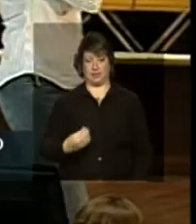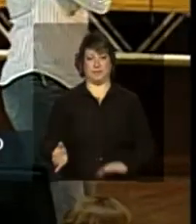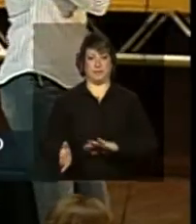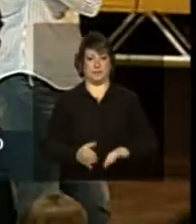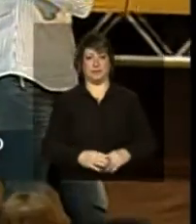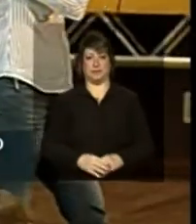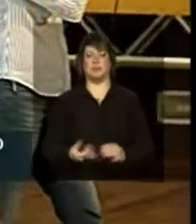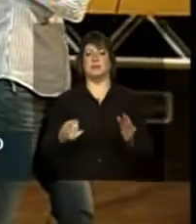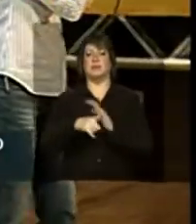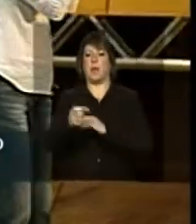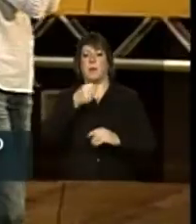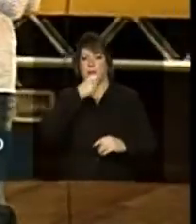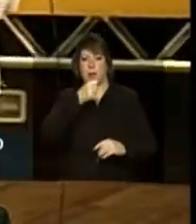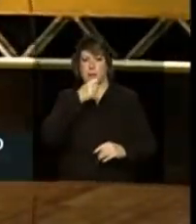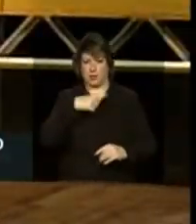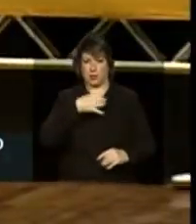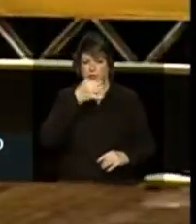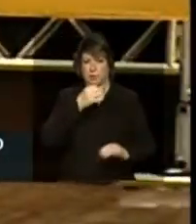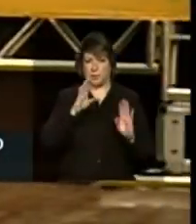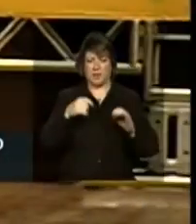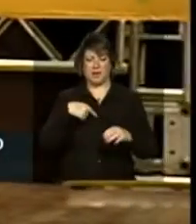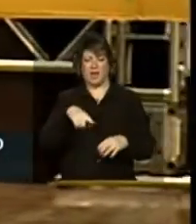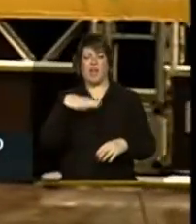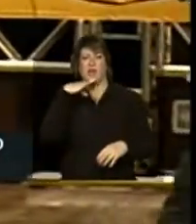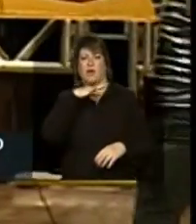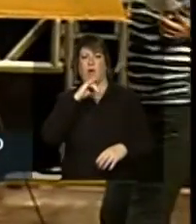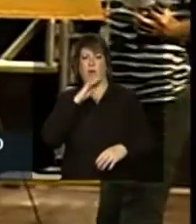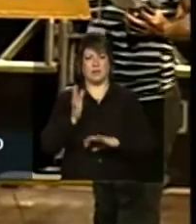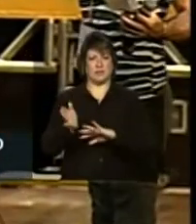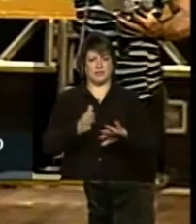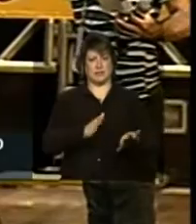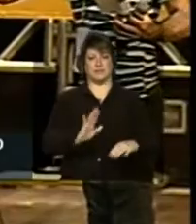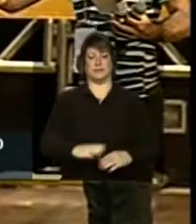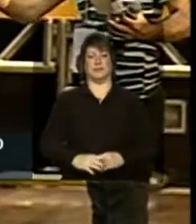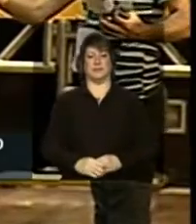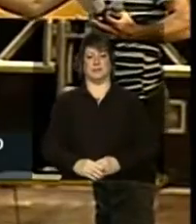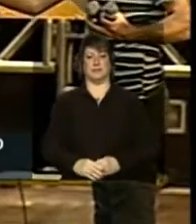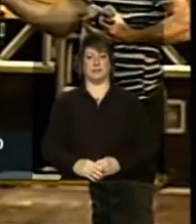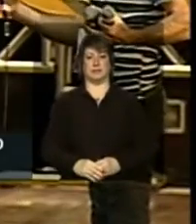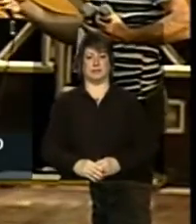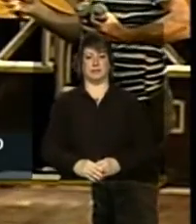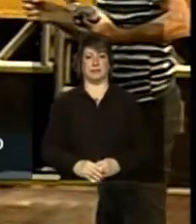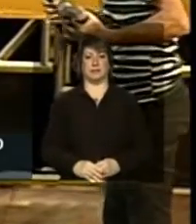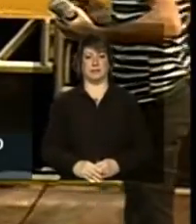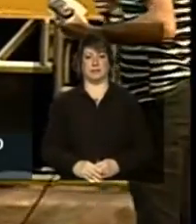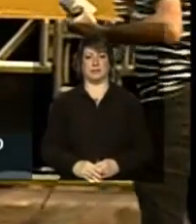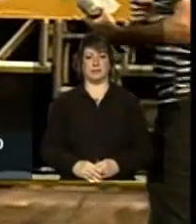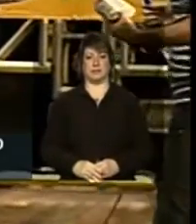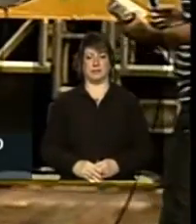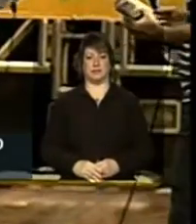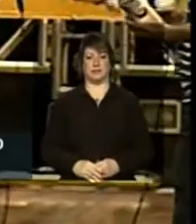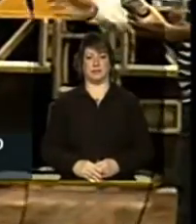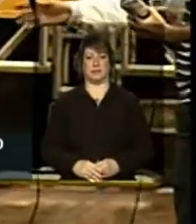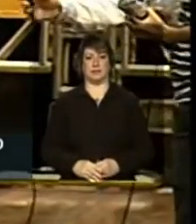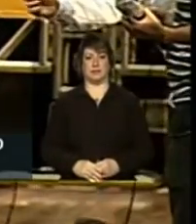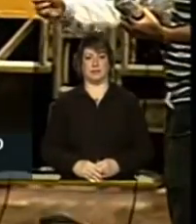melhorou aí esse microfone? Esse aqui eu achei meio ruim. Esse sem fio está melhor? Alô? Deixa eu ver se eu consigo